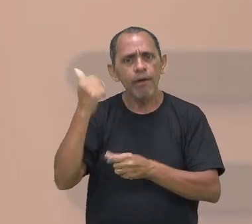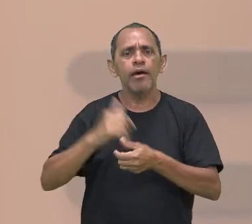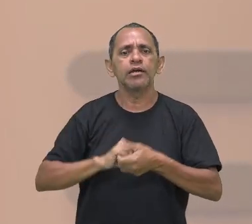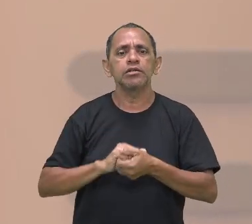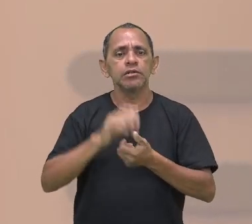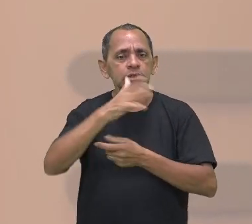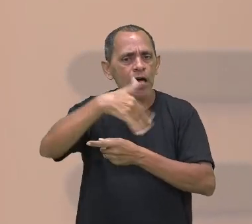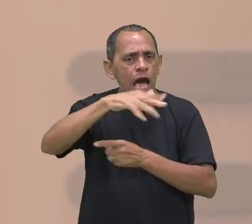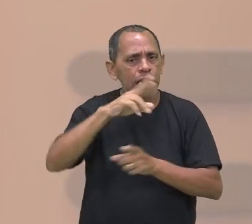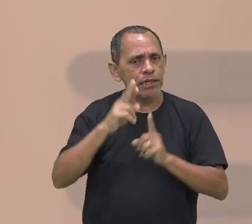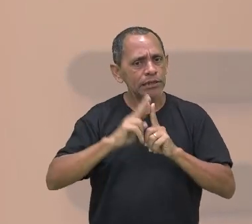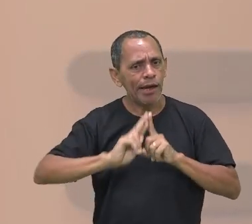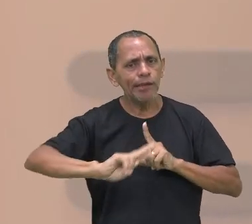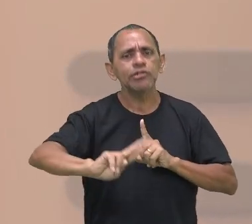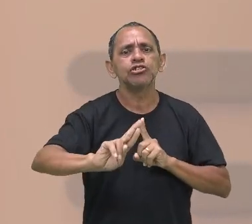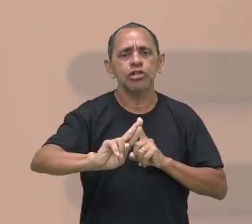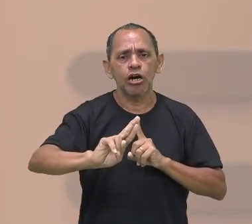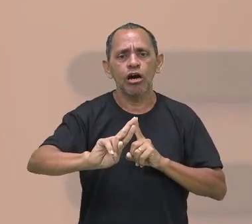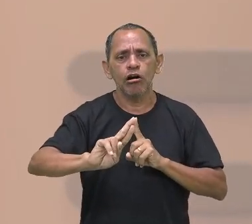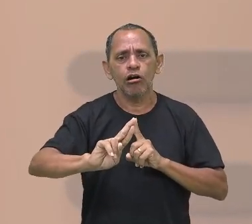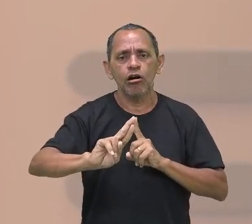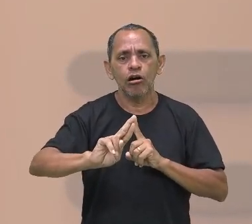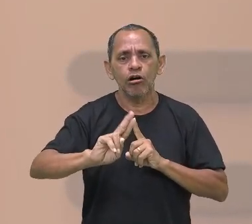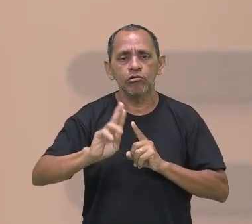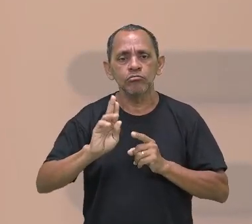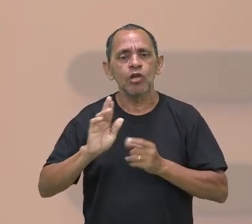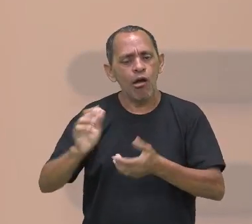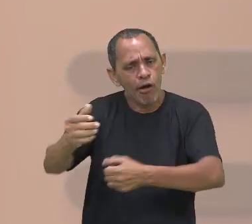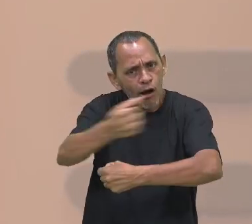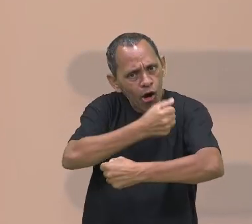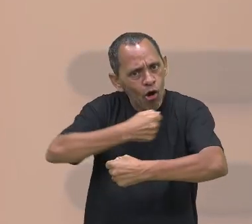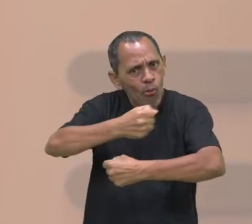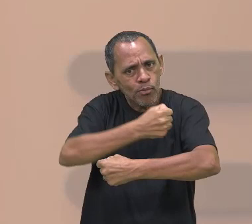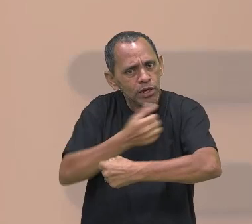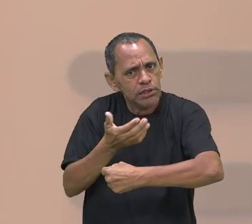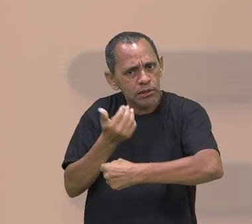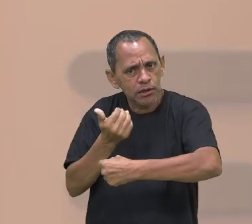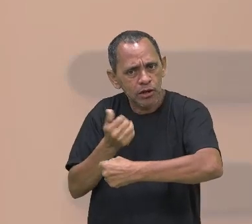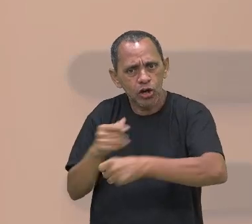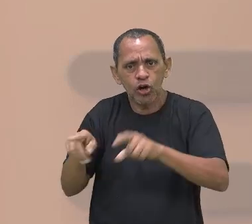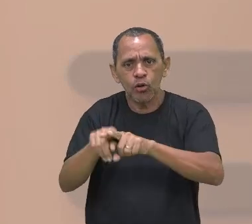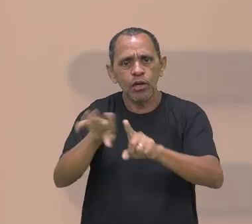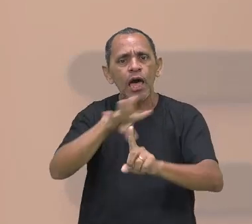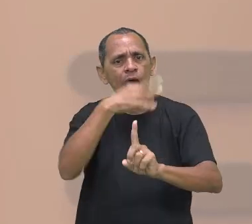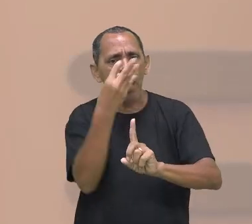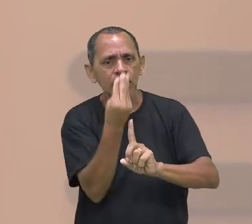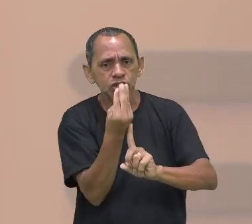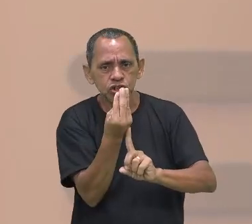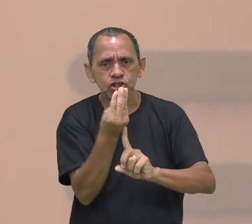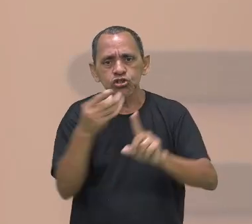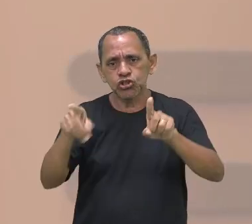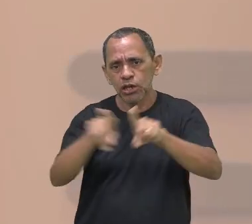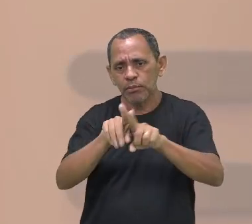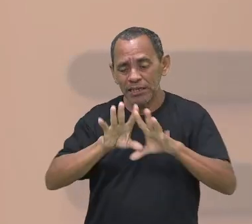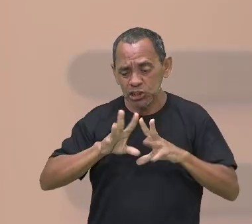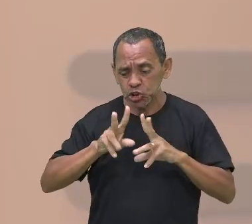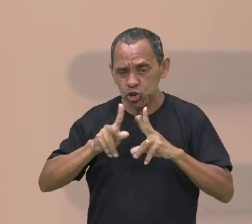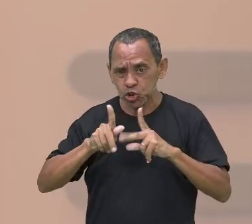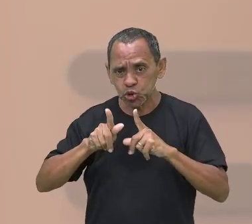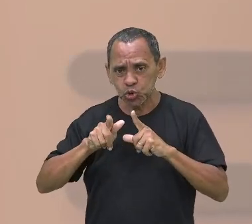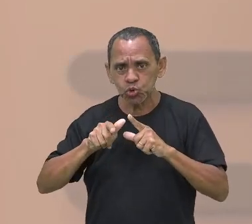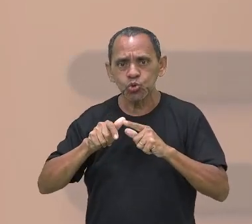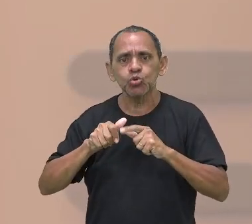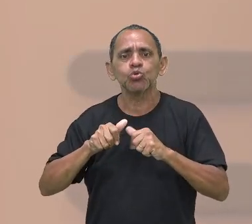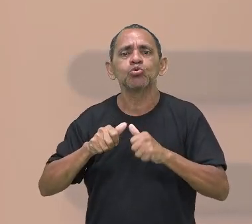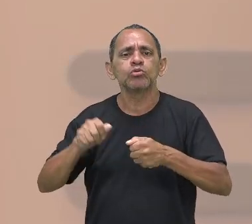da religião, no campo da gastronomia, em campo artístico, em tudo que nós fazemos